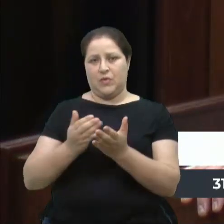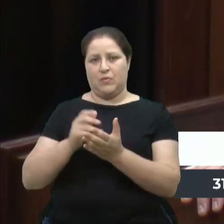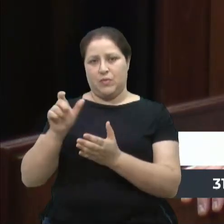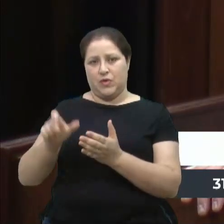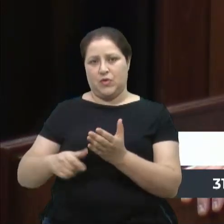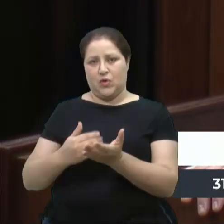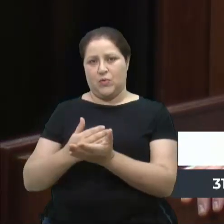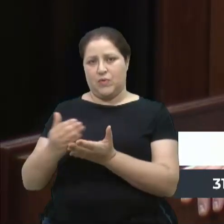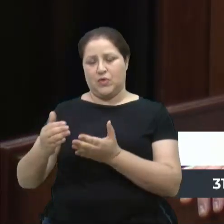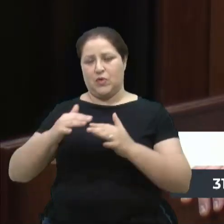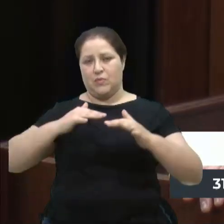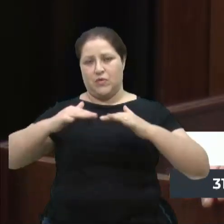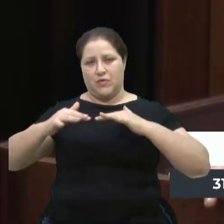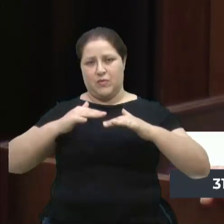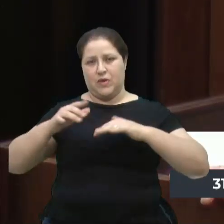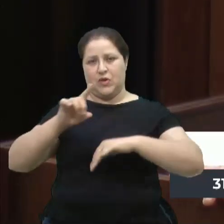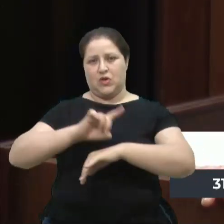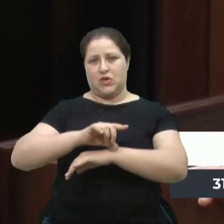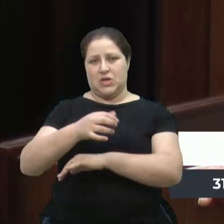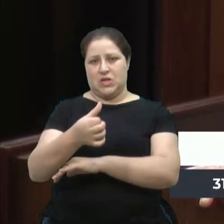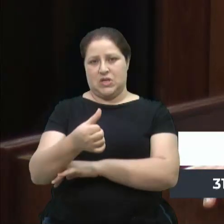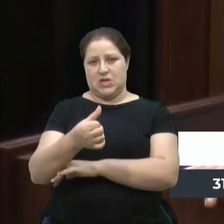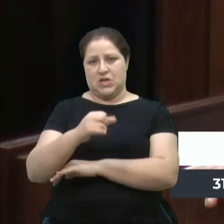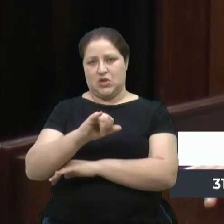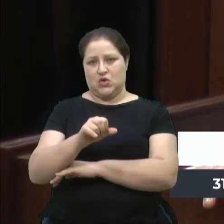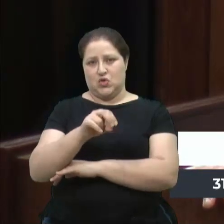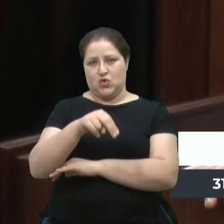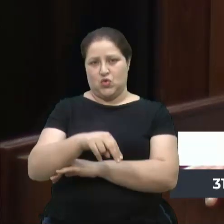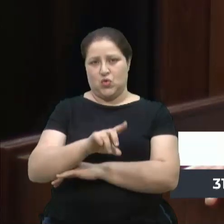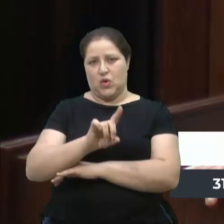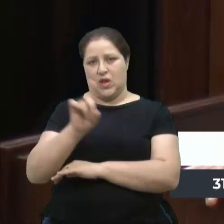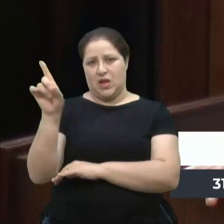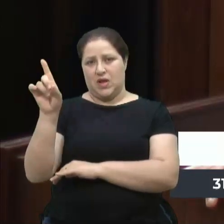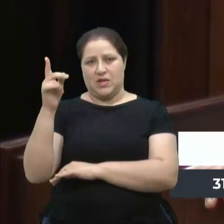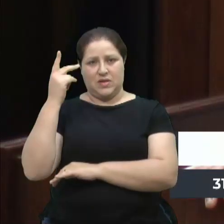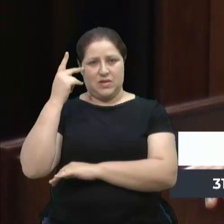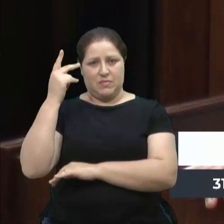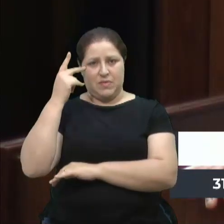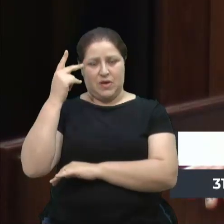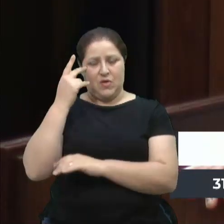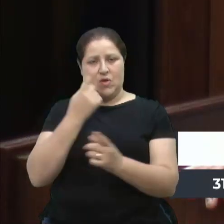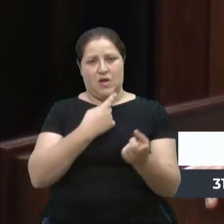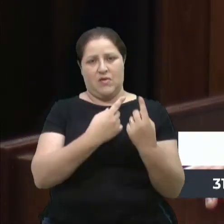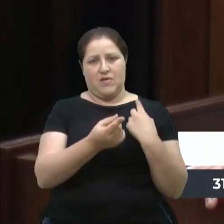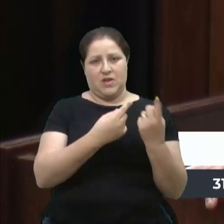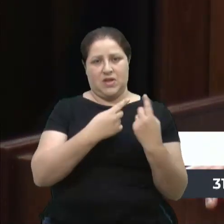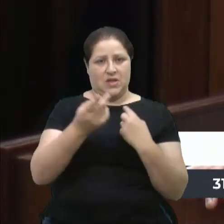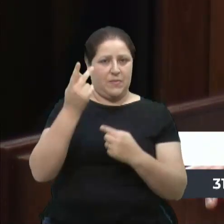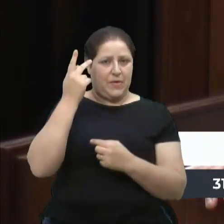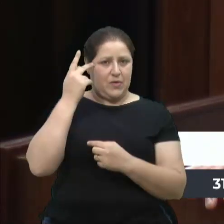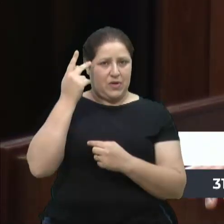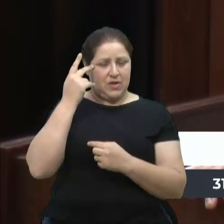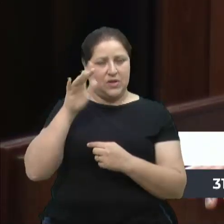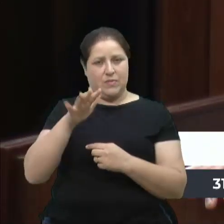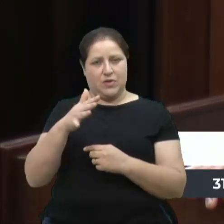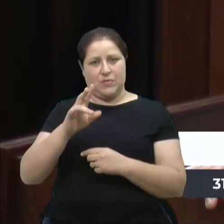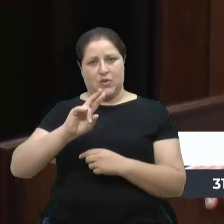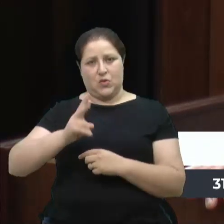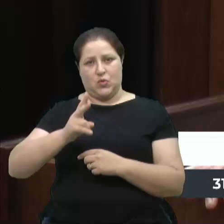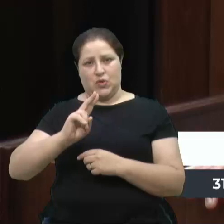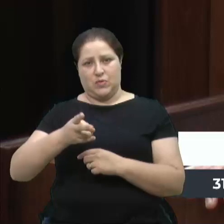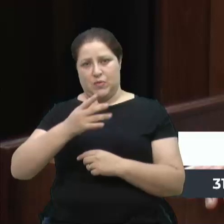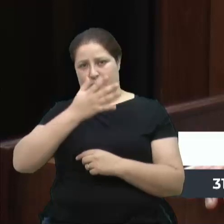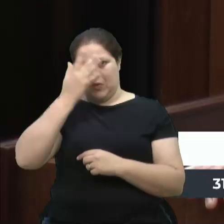simples protesto no dia 6 de junho, lá na Avenida Paulista, cerca de 2.000 pessoas, né, que foram às ruas